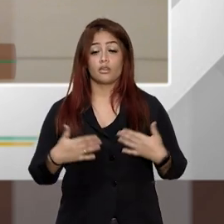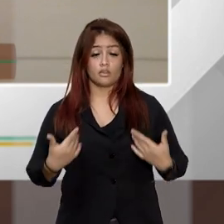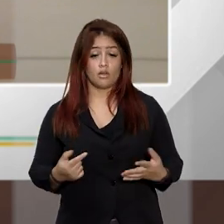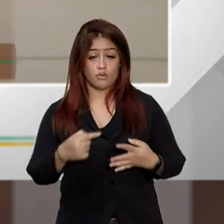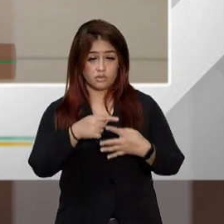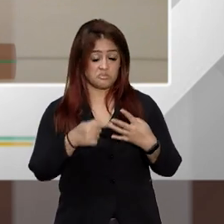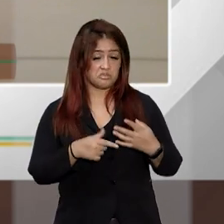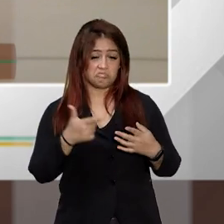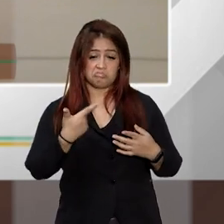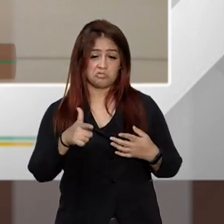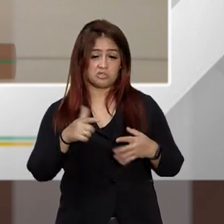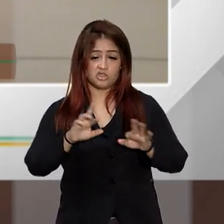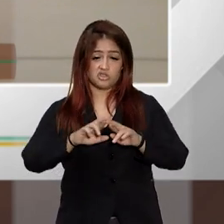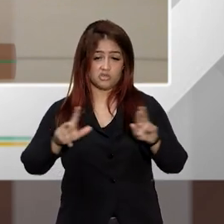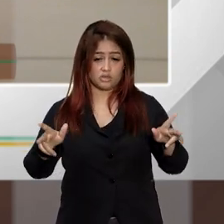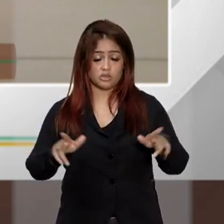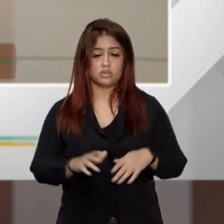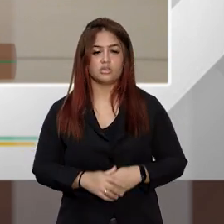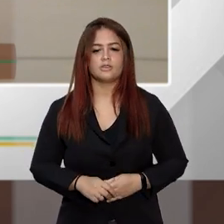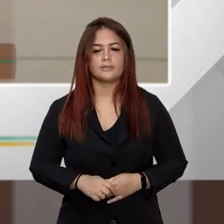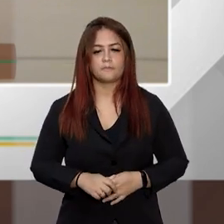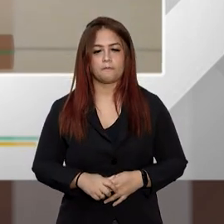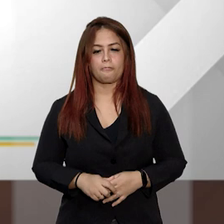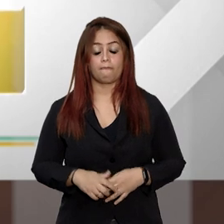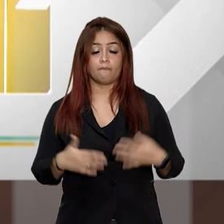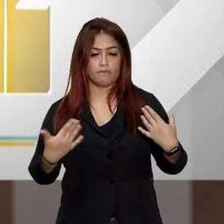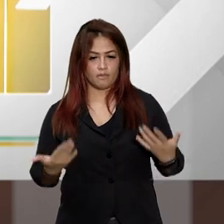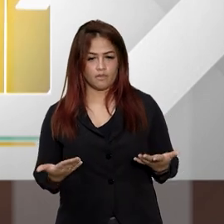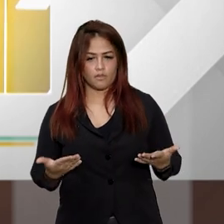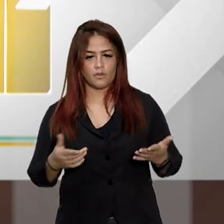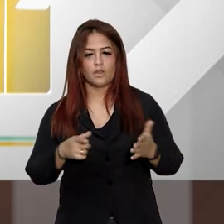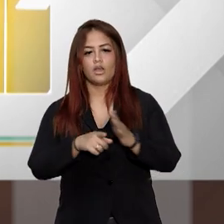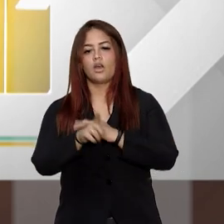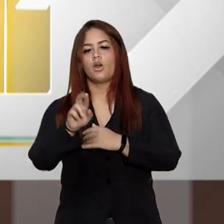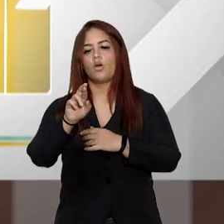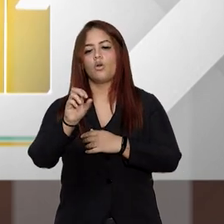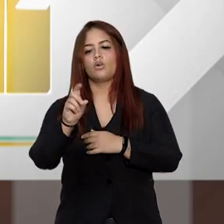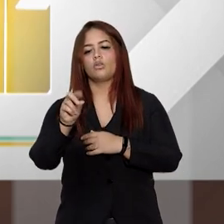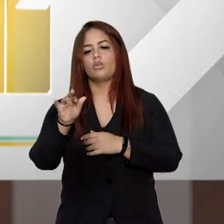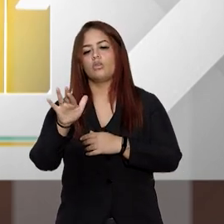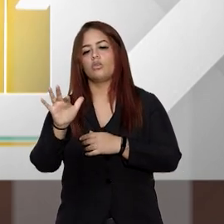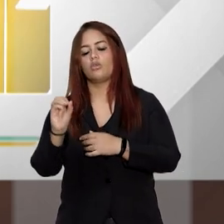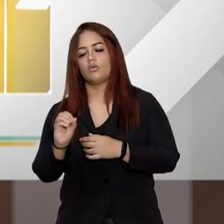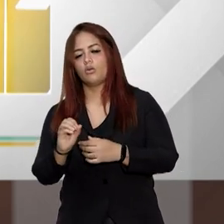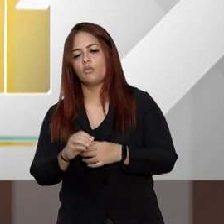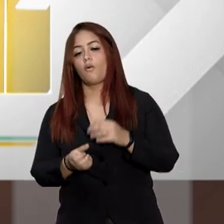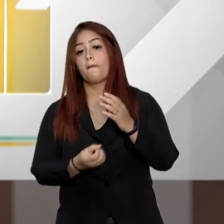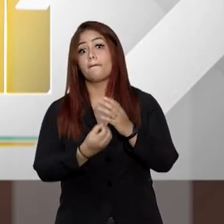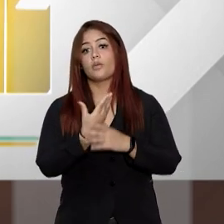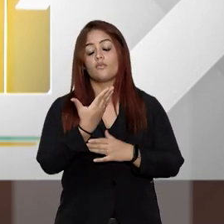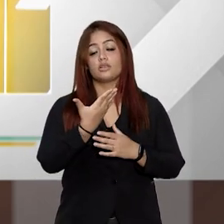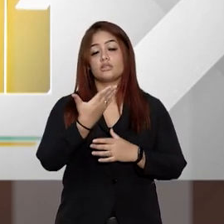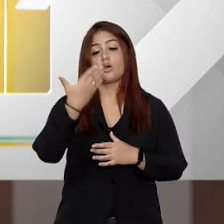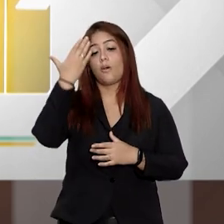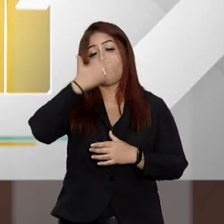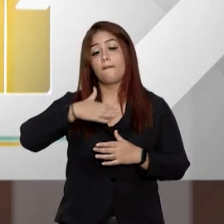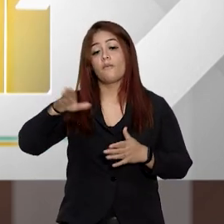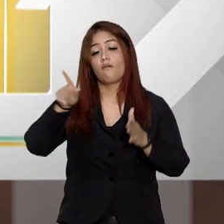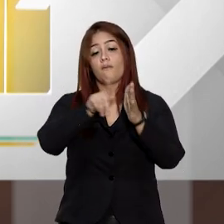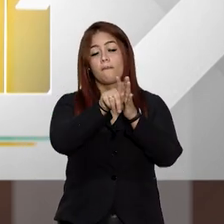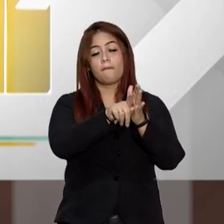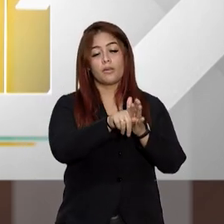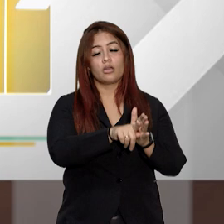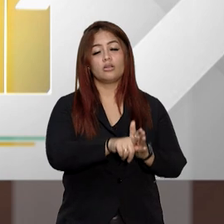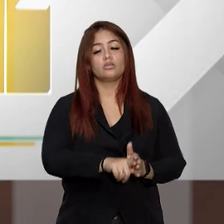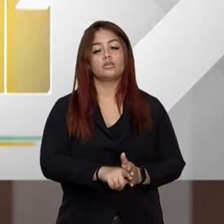temos assim grandes diferenças. Ainda com o senhor Dr. Rodolfo Hartmann, a produção de prova pericial, ela